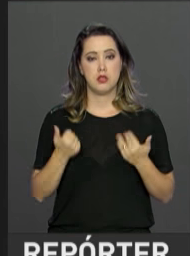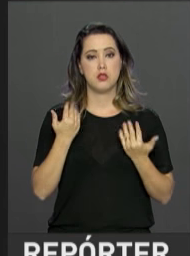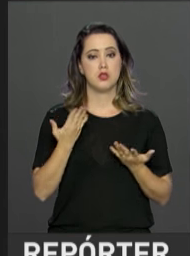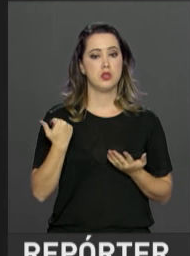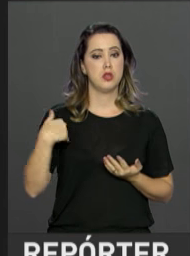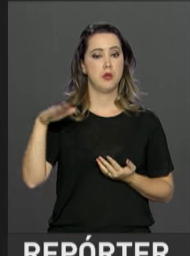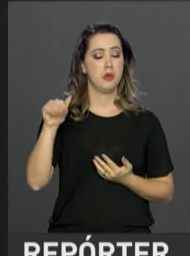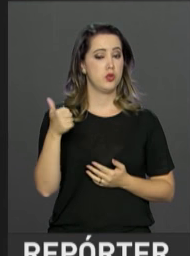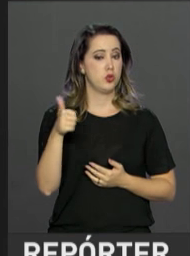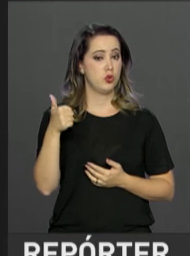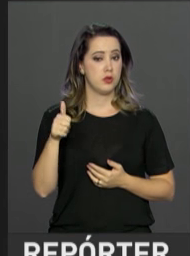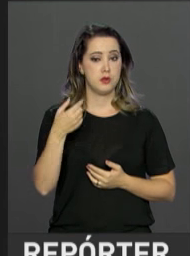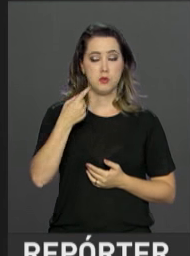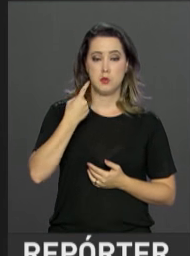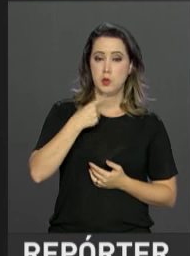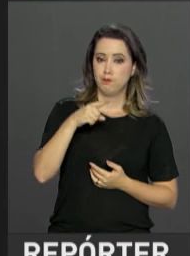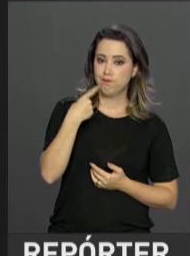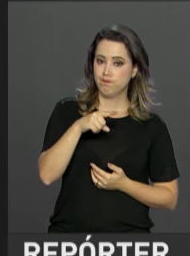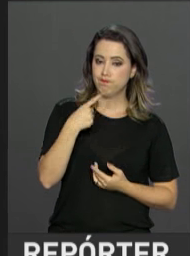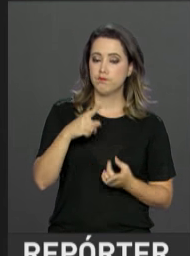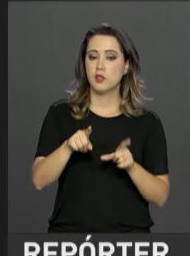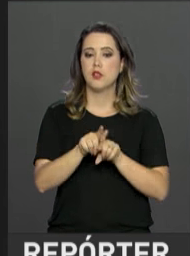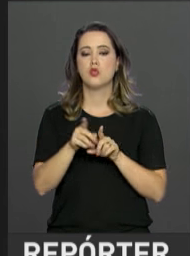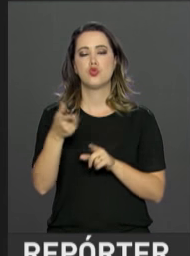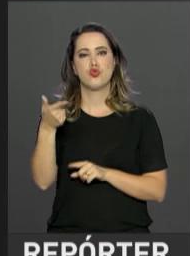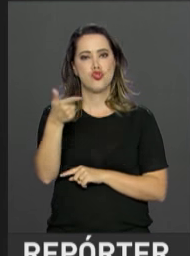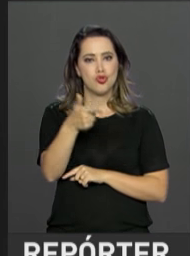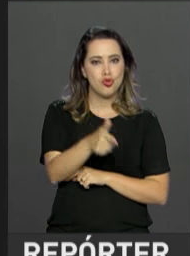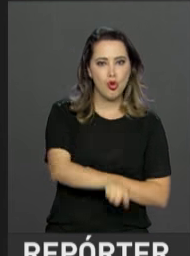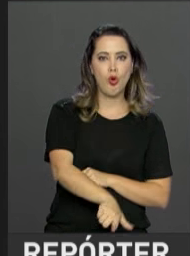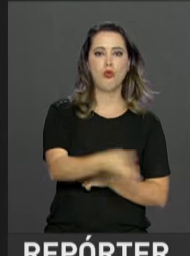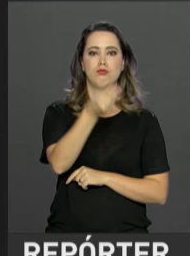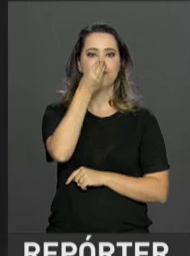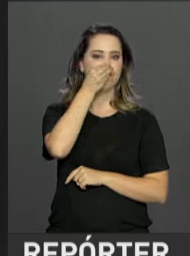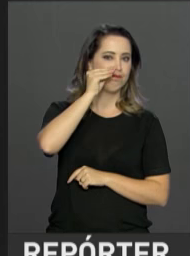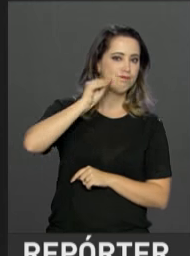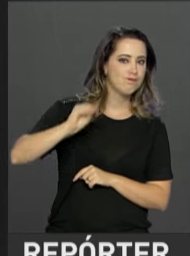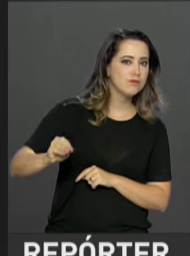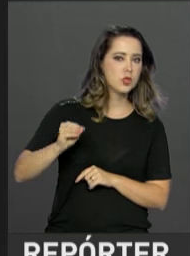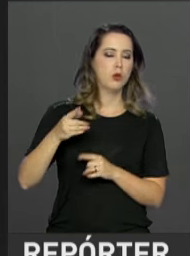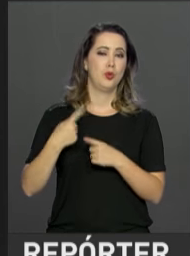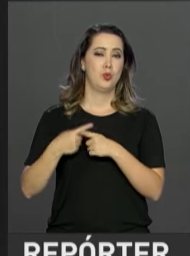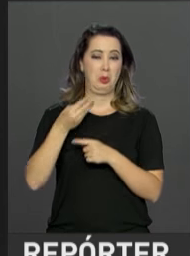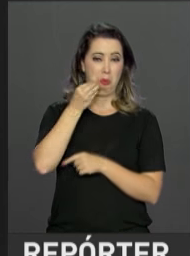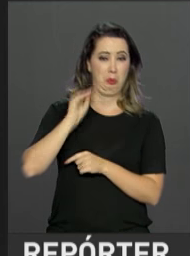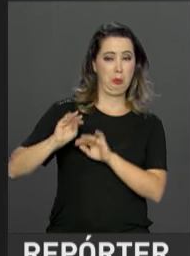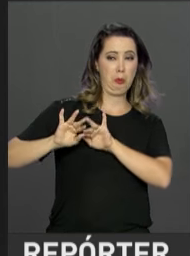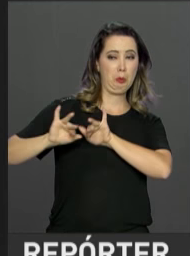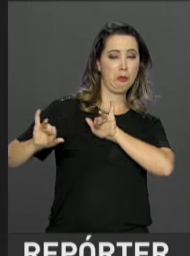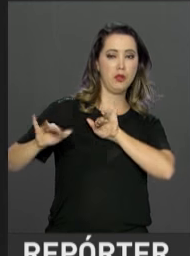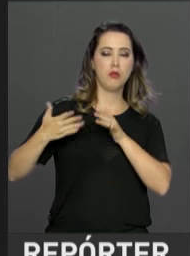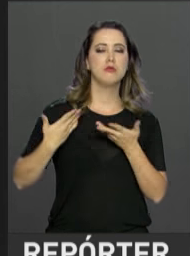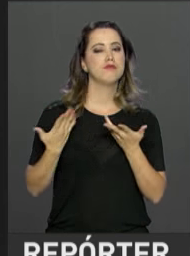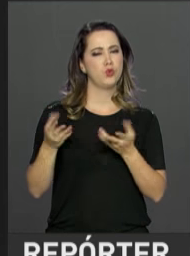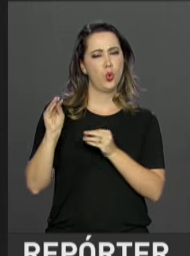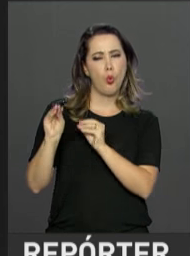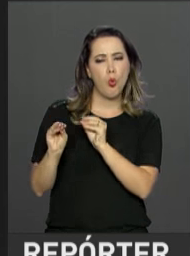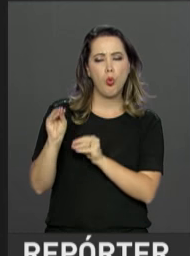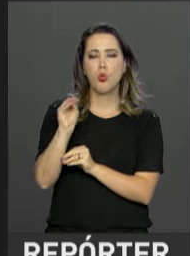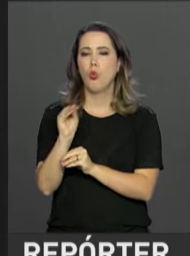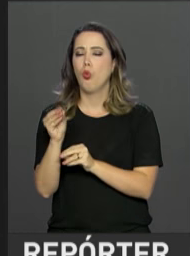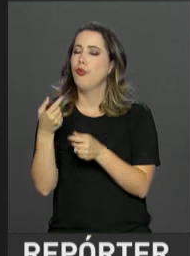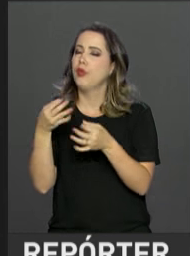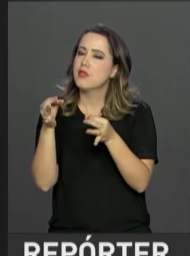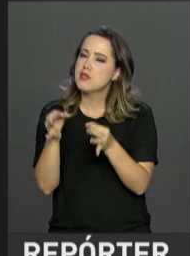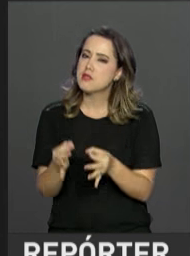Foram mais de 11 mil denúncias. Mais uma vez, a negligência é o principal problema relatado. Foram registradas 1.700